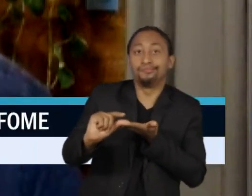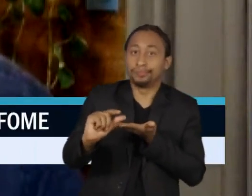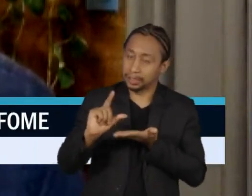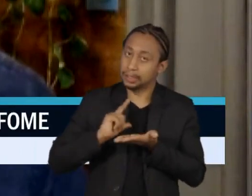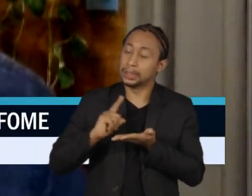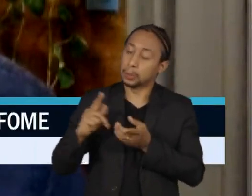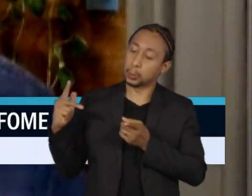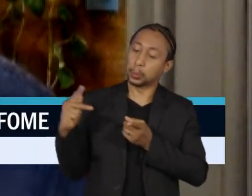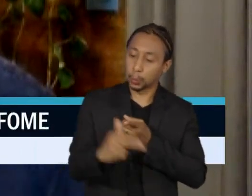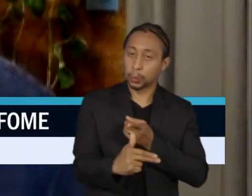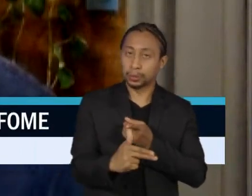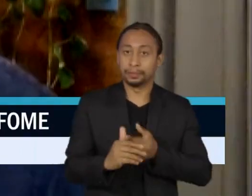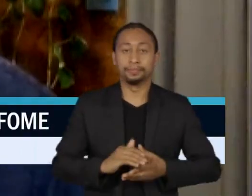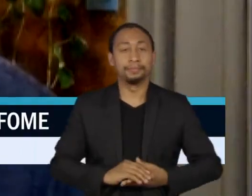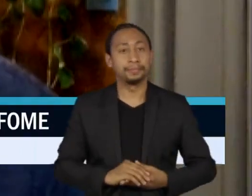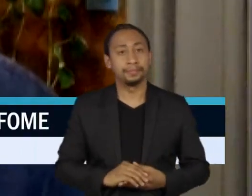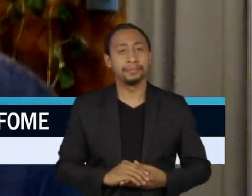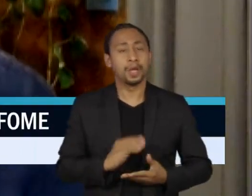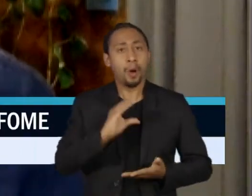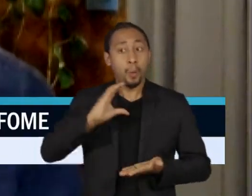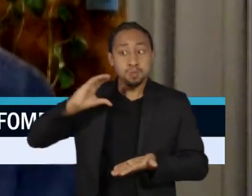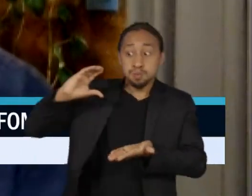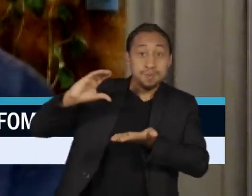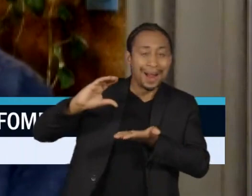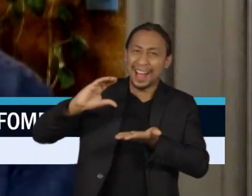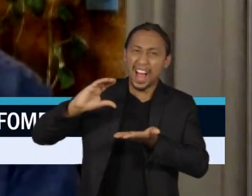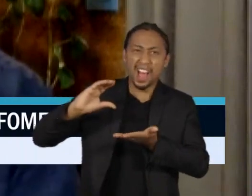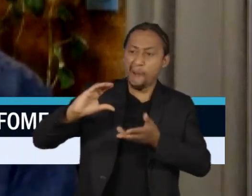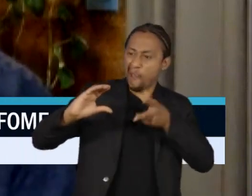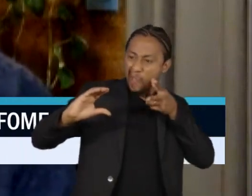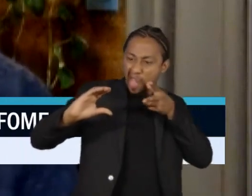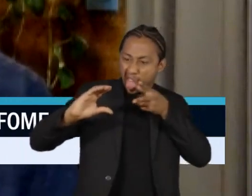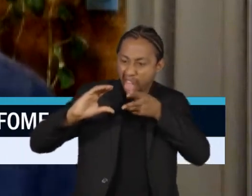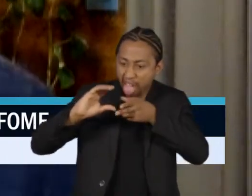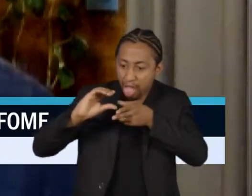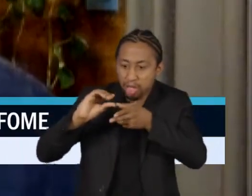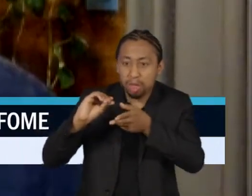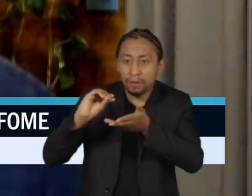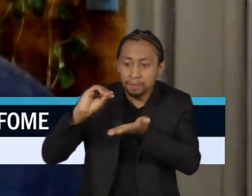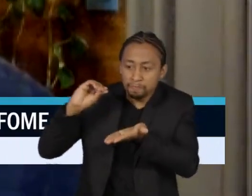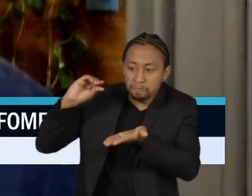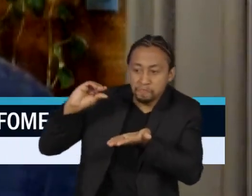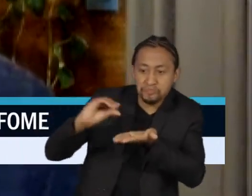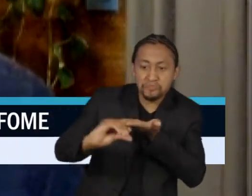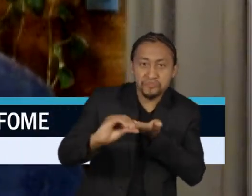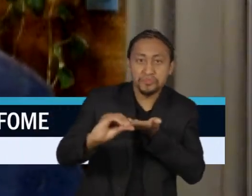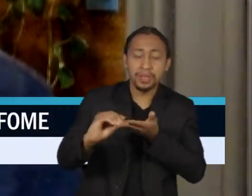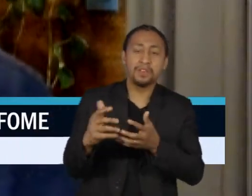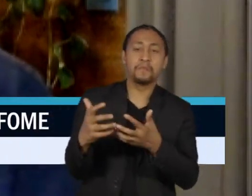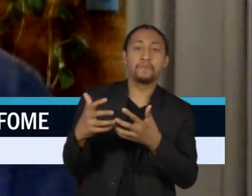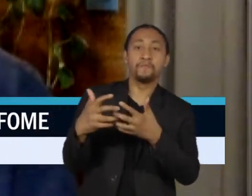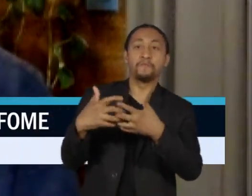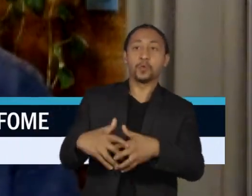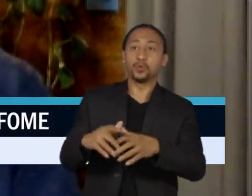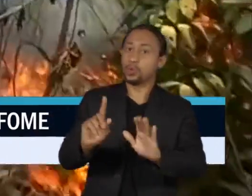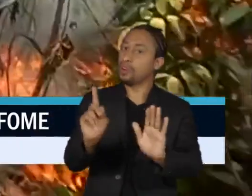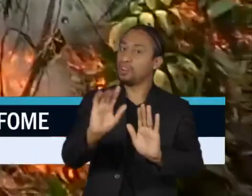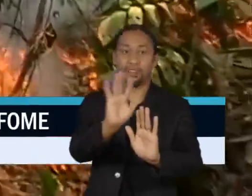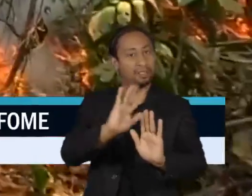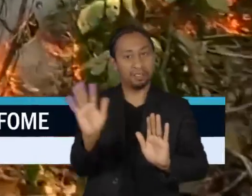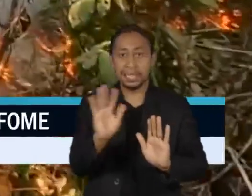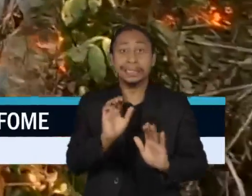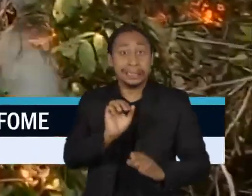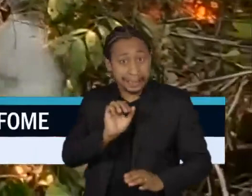o seguinte: você cortava a verba para que o órgão não funcionasse. Caso o órgão funcionasse e ele fosse a